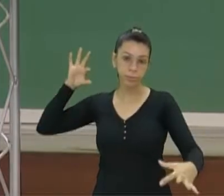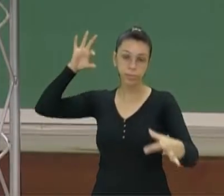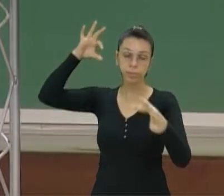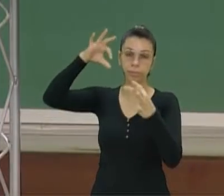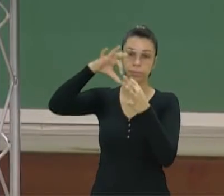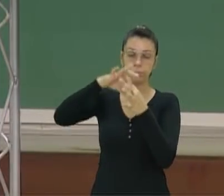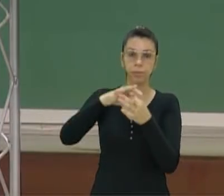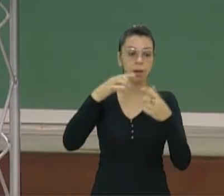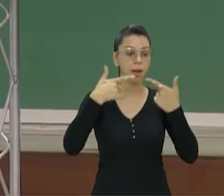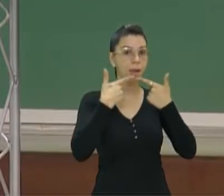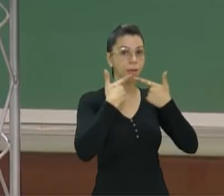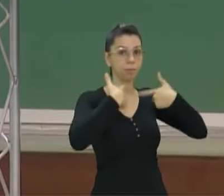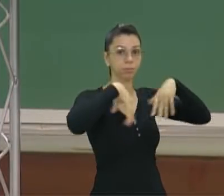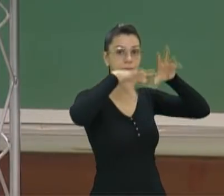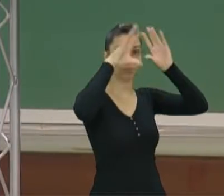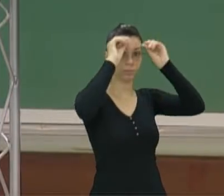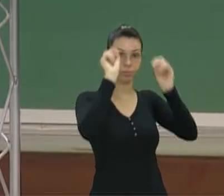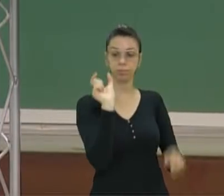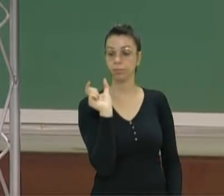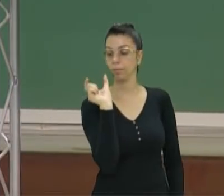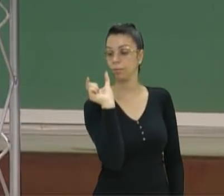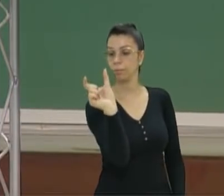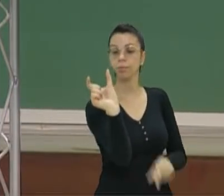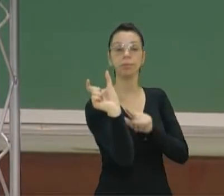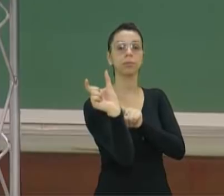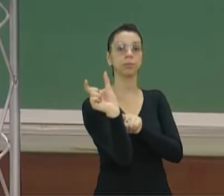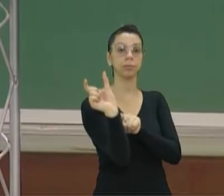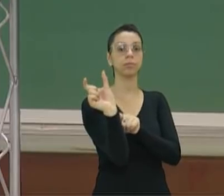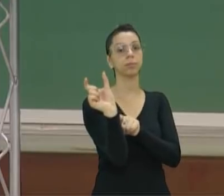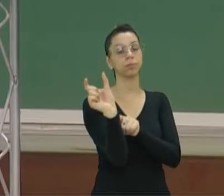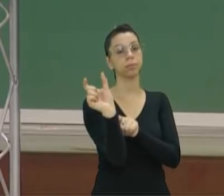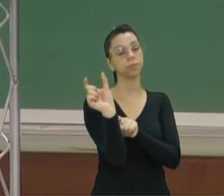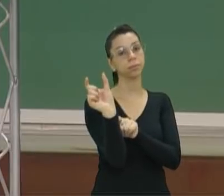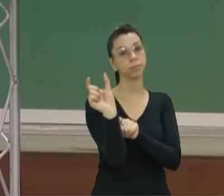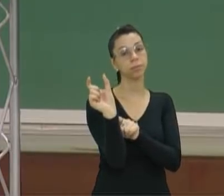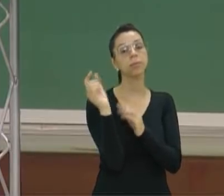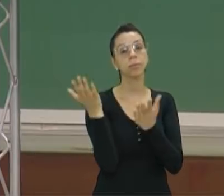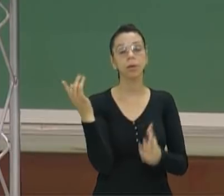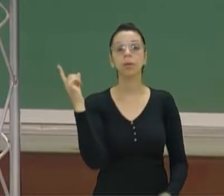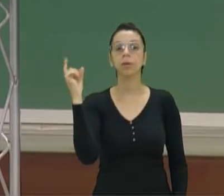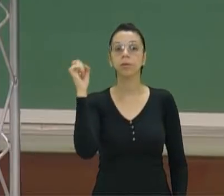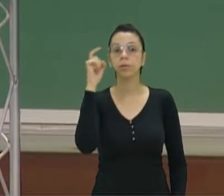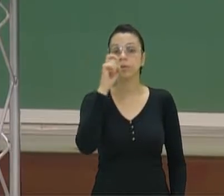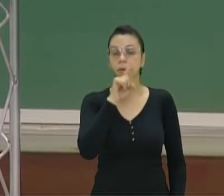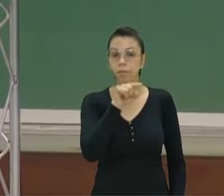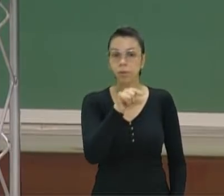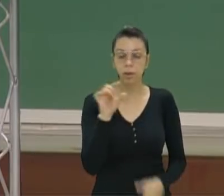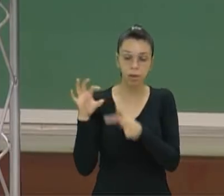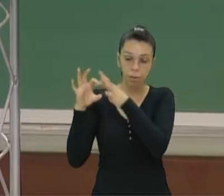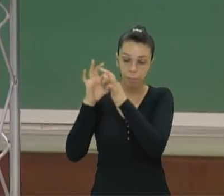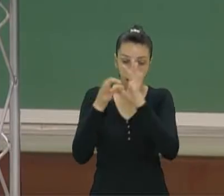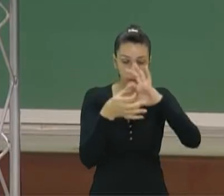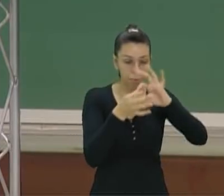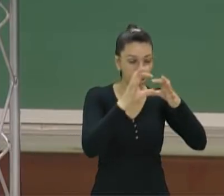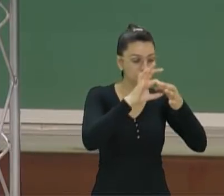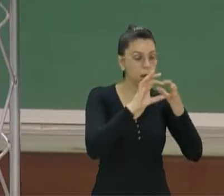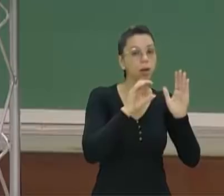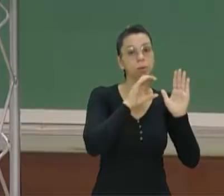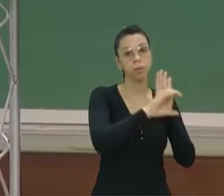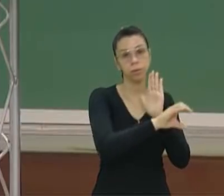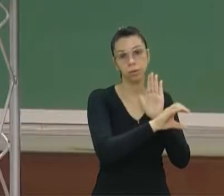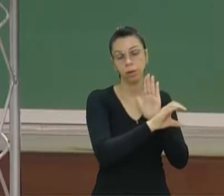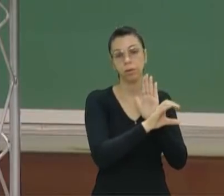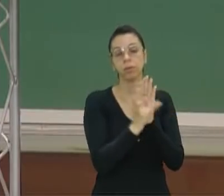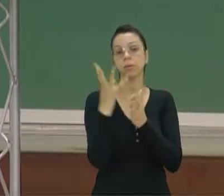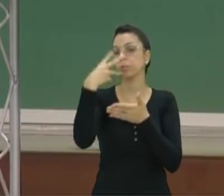à linguagem, à palavra. Então, dificilmente, algo que você encadeia como conceito não vai